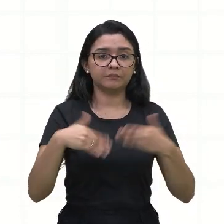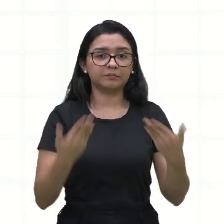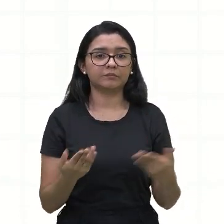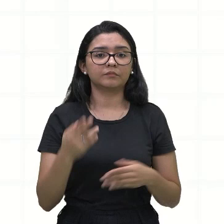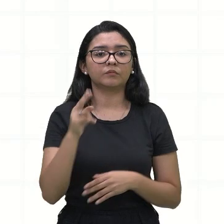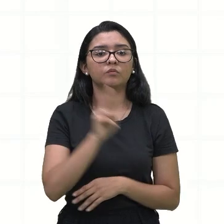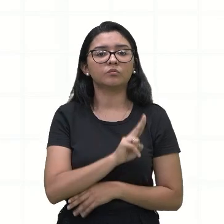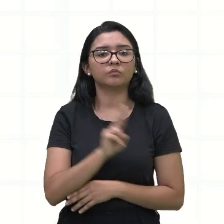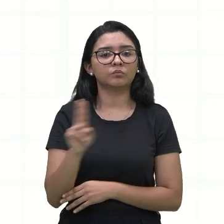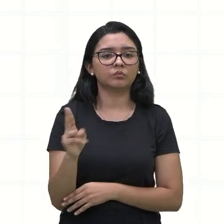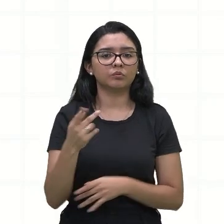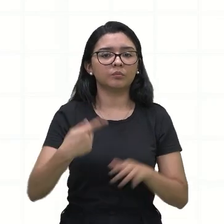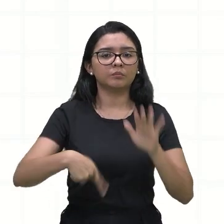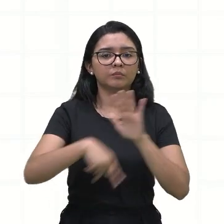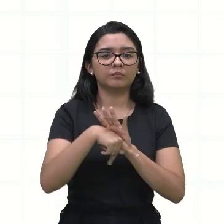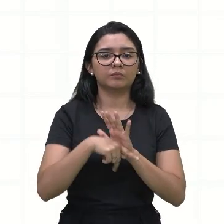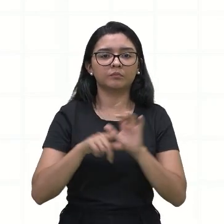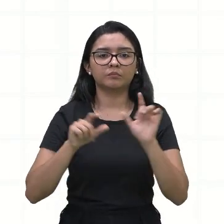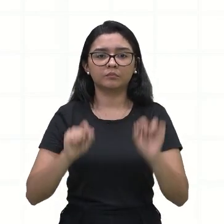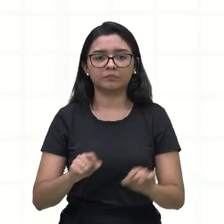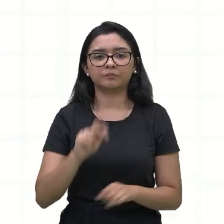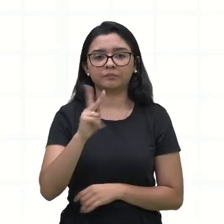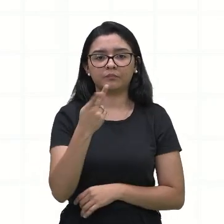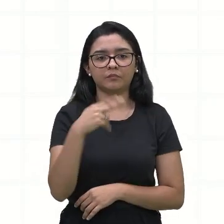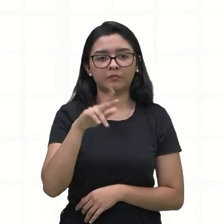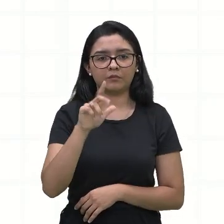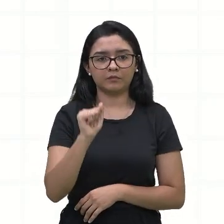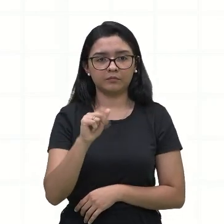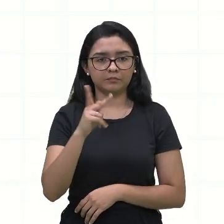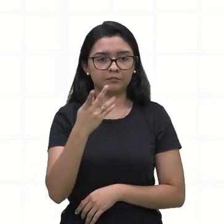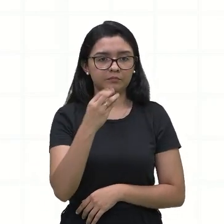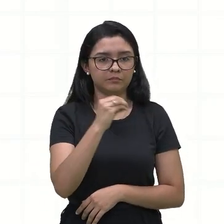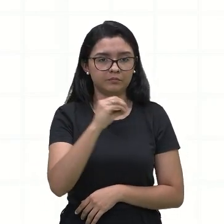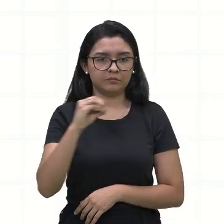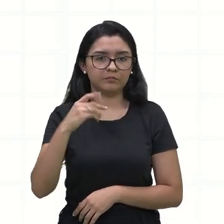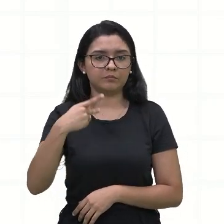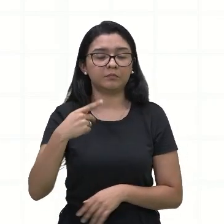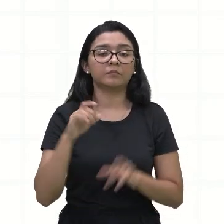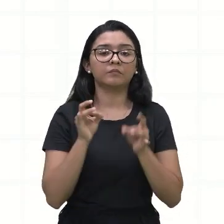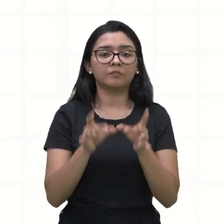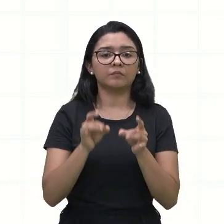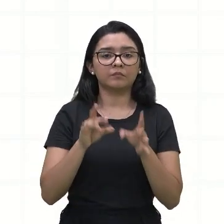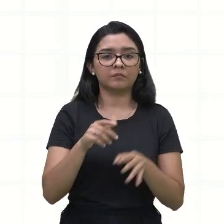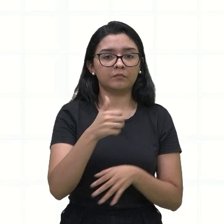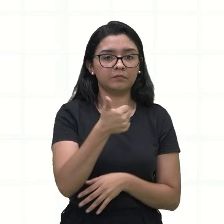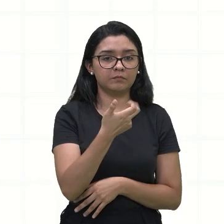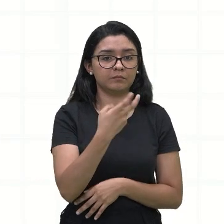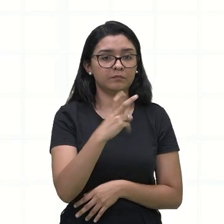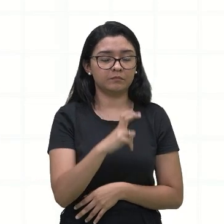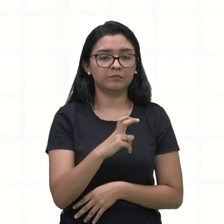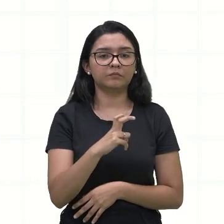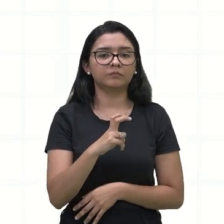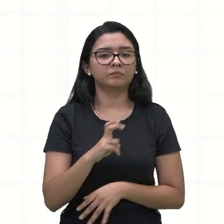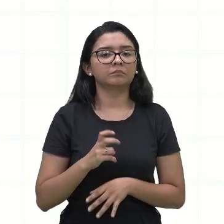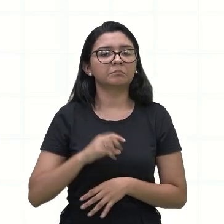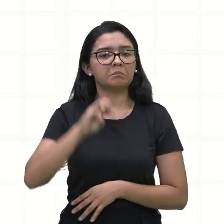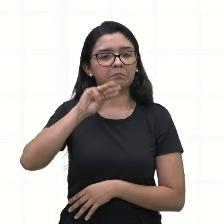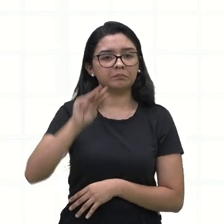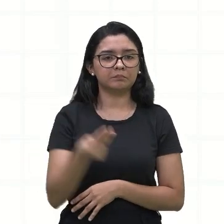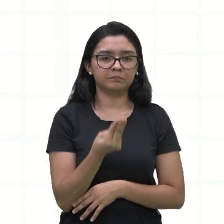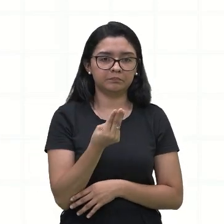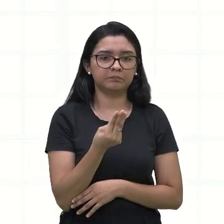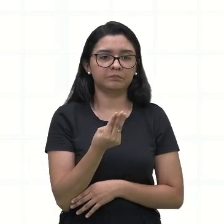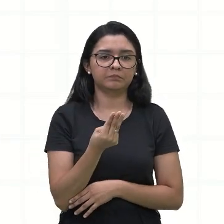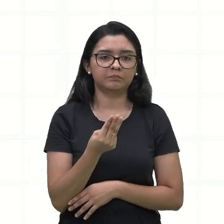hoop. Venderam 25 milhões de unidades em apenas 4 meses. Muito bem, olha só.